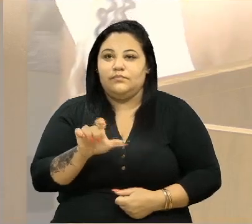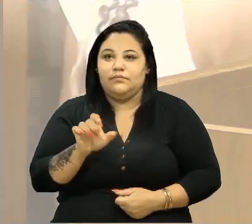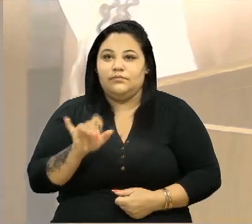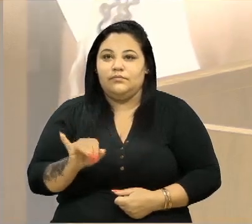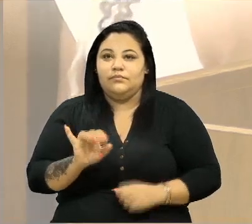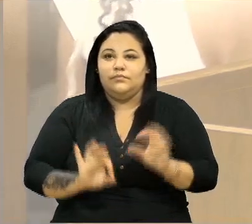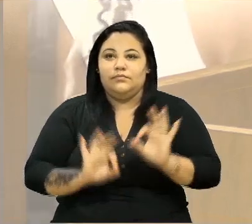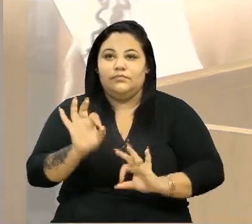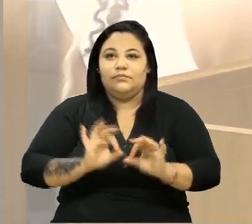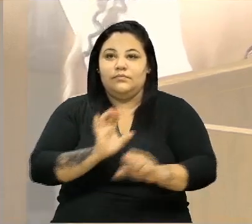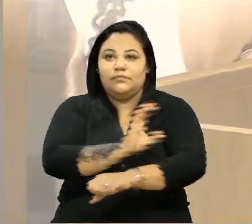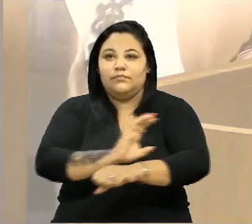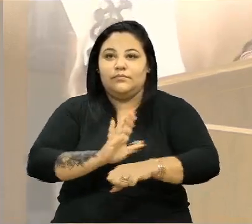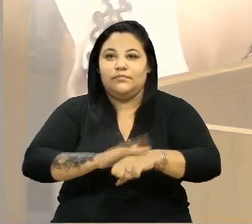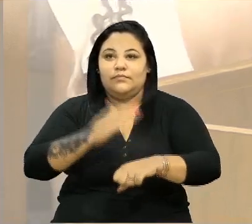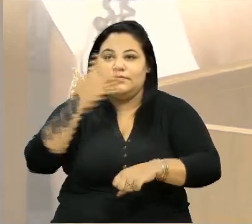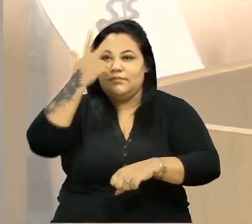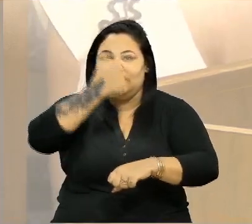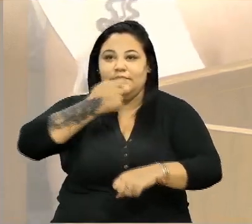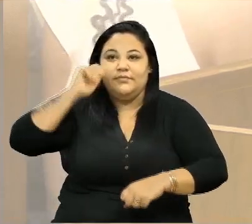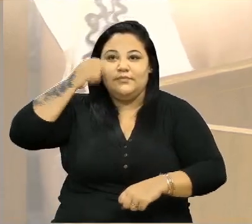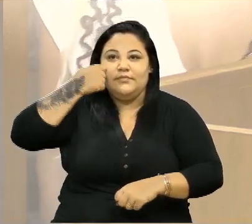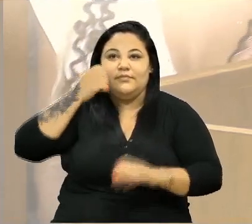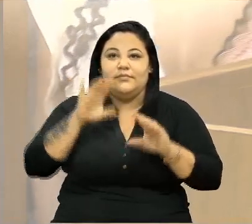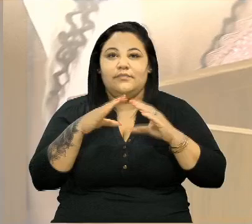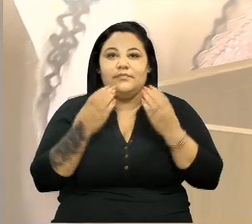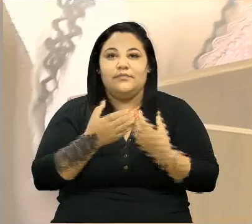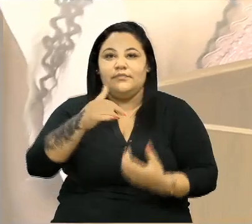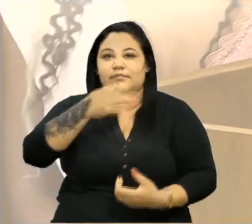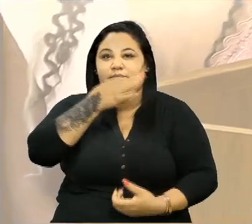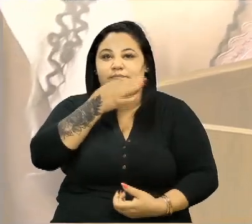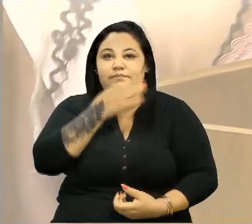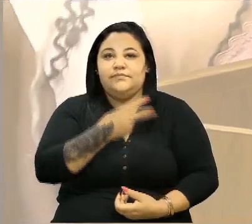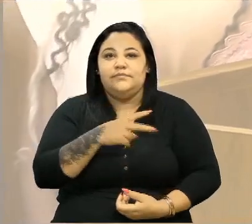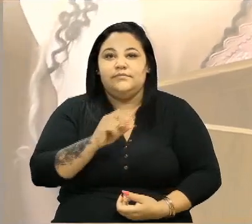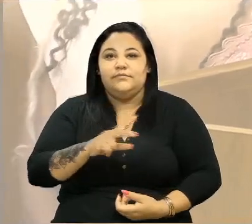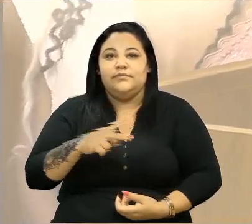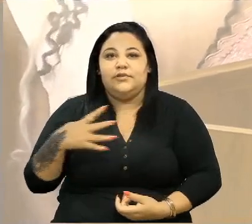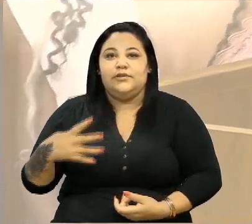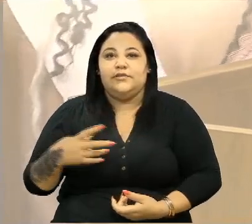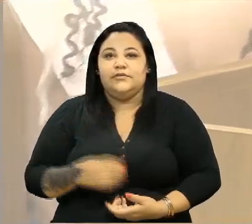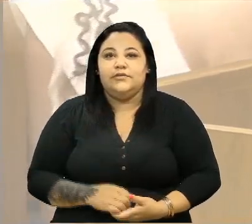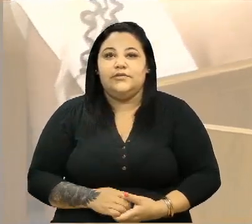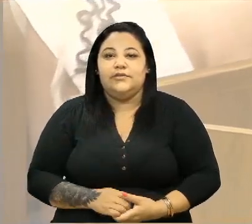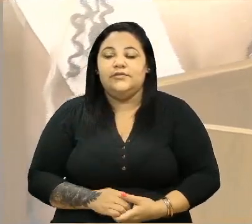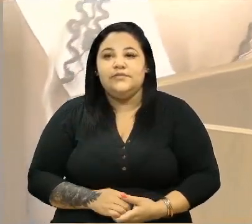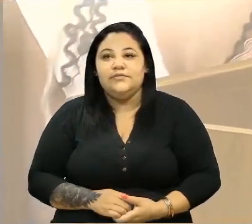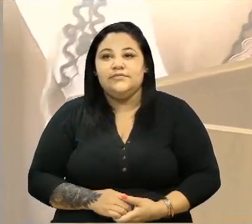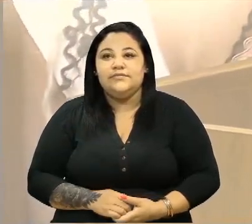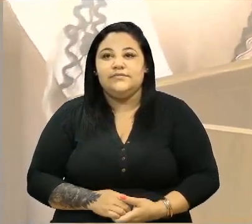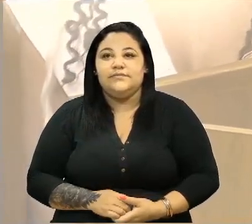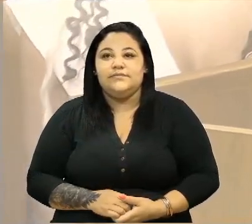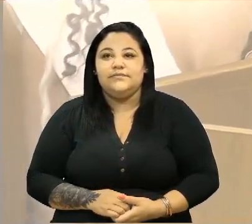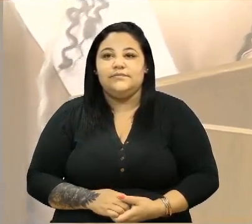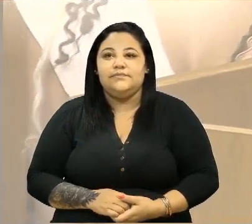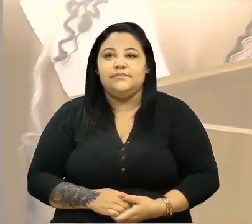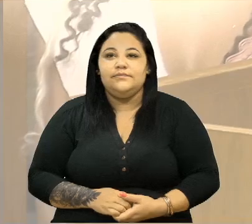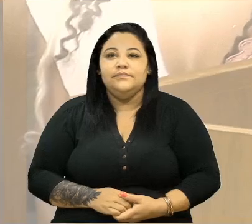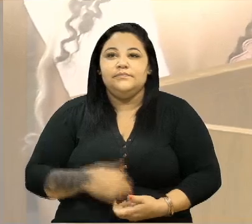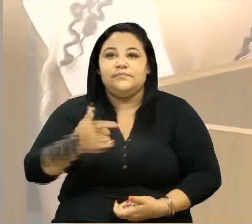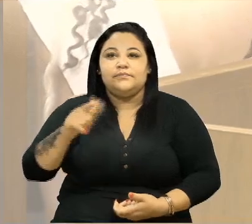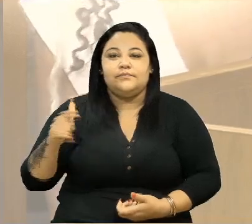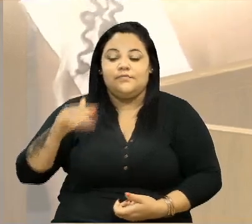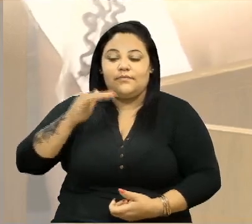do concurso Mais Bela Negra Comunitária de Caxias do Sul, 2024 a 2025. Demais autoridades aqui presentes